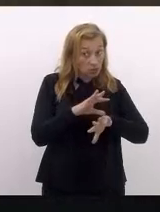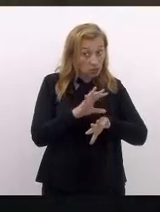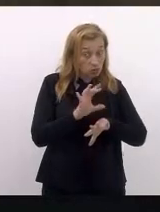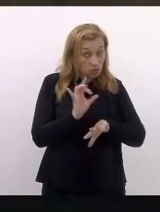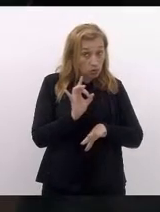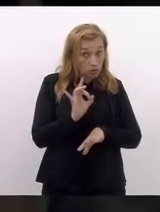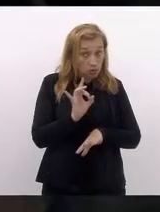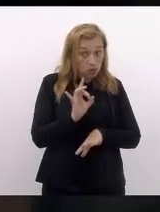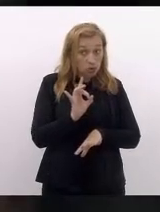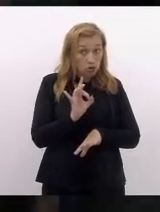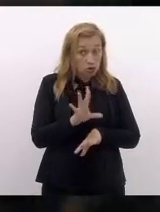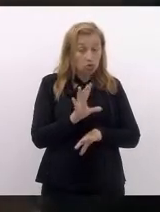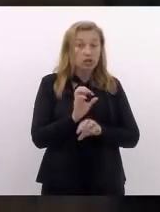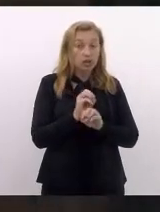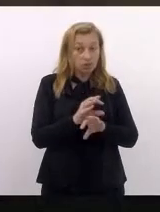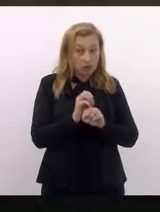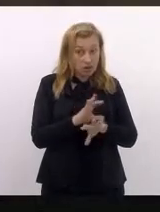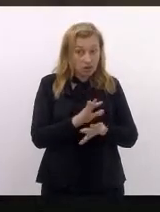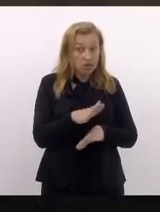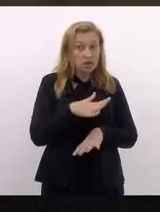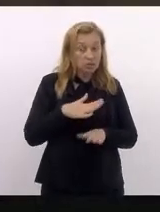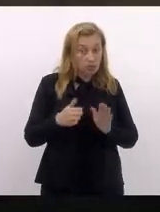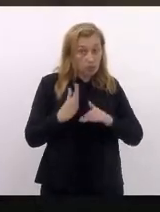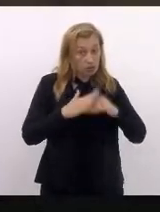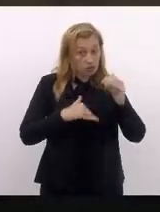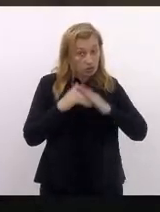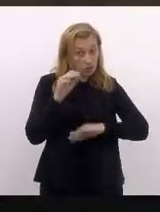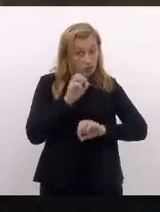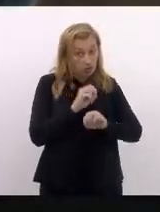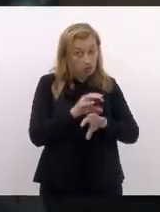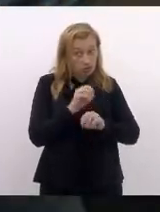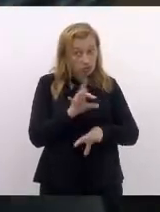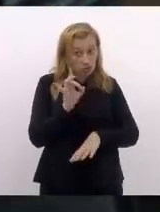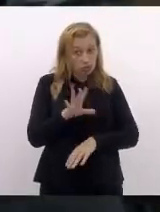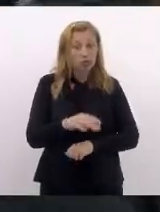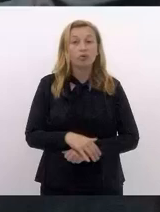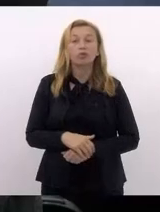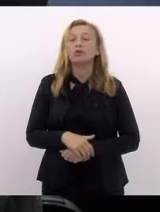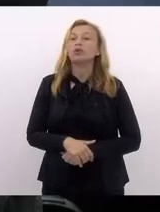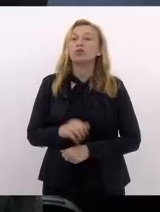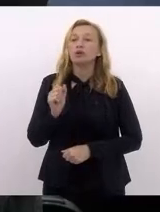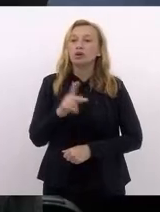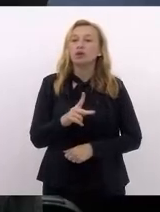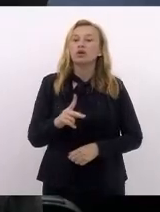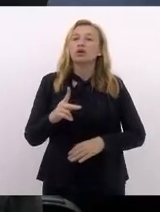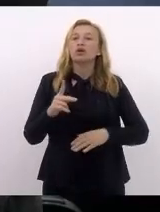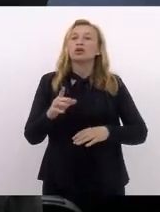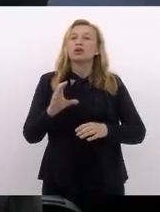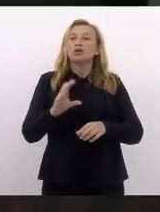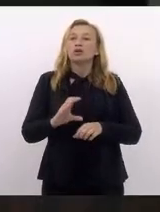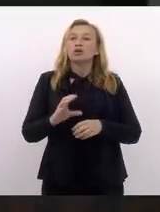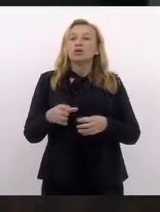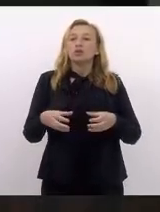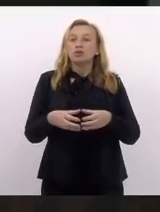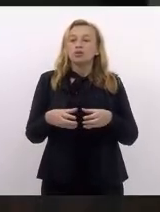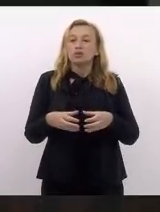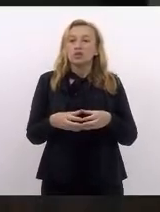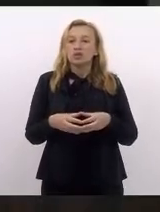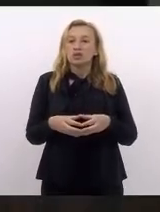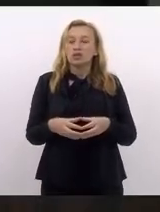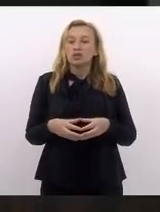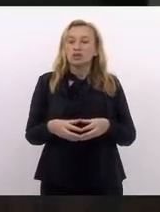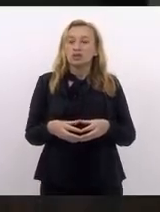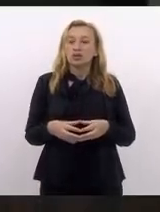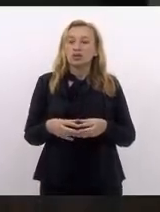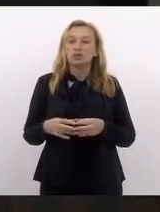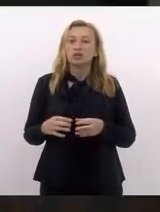educação não só os profissionais da Educação e oque Sera que o pessoal de legislação condicionar